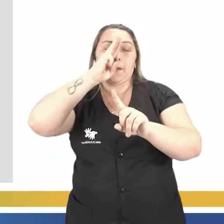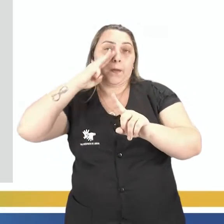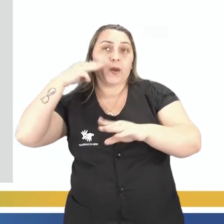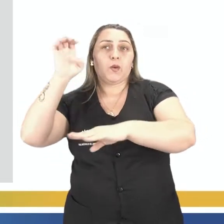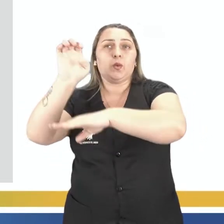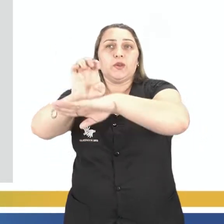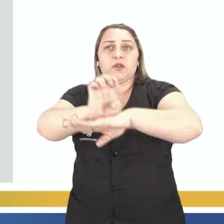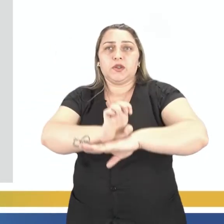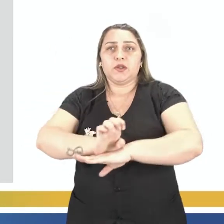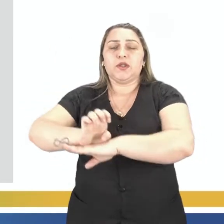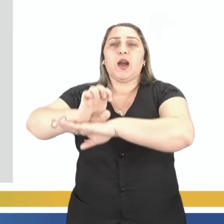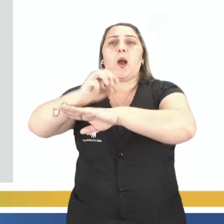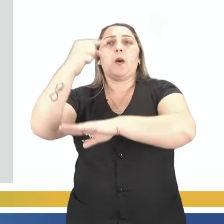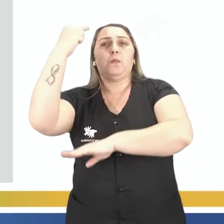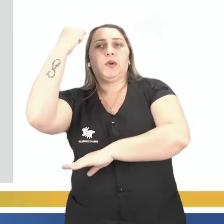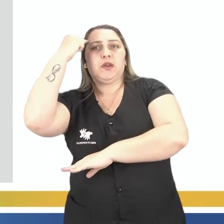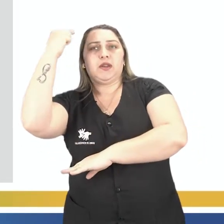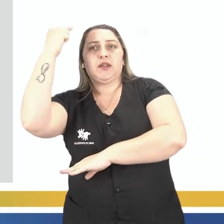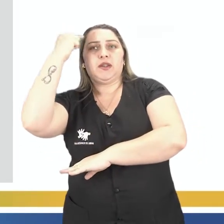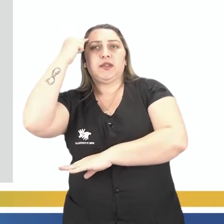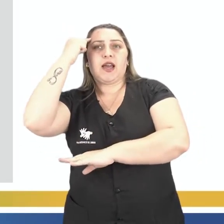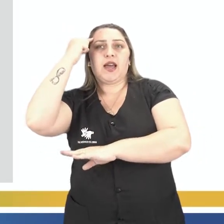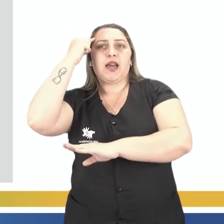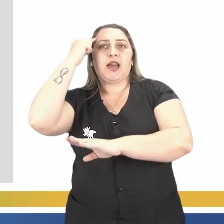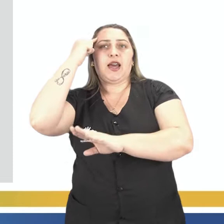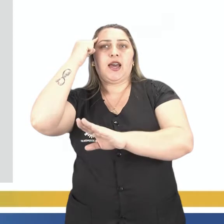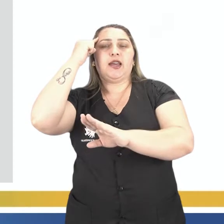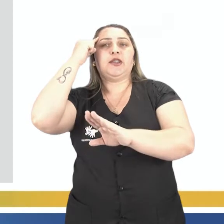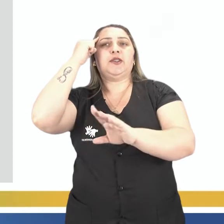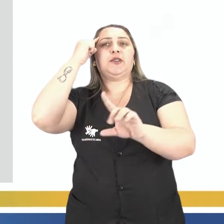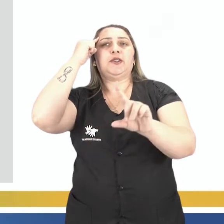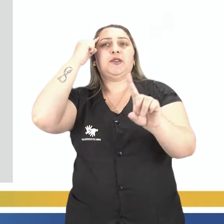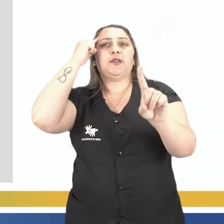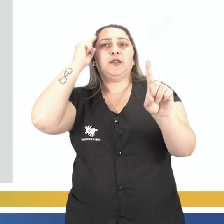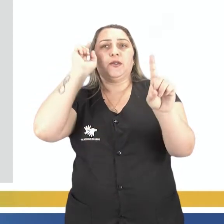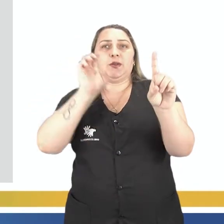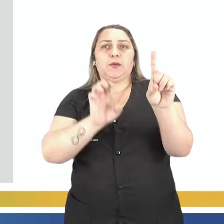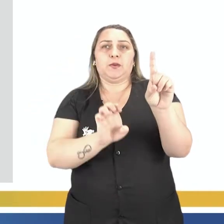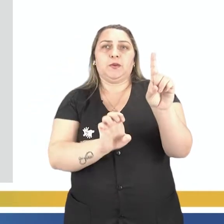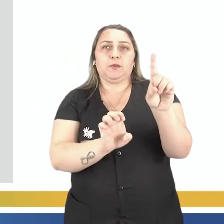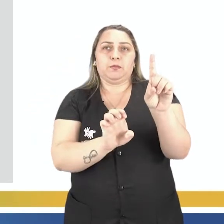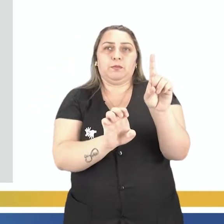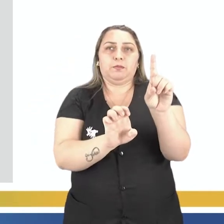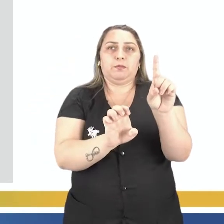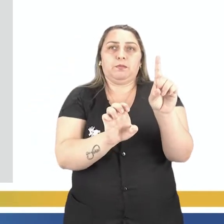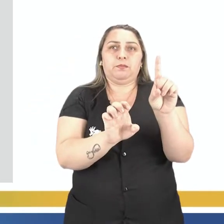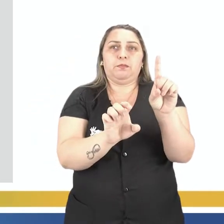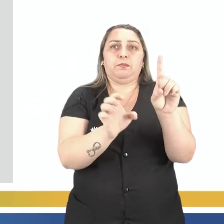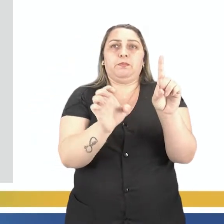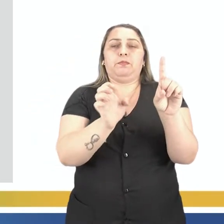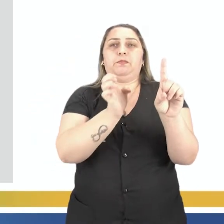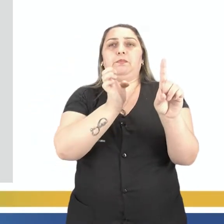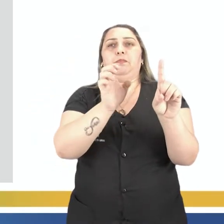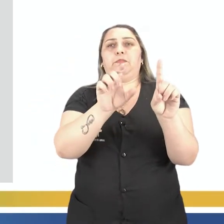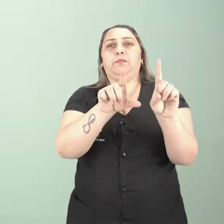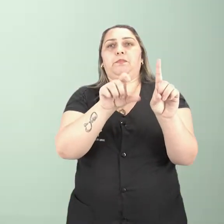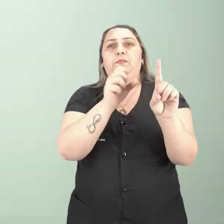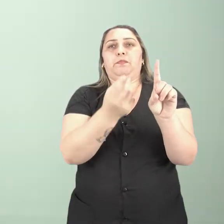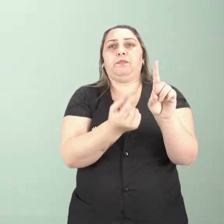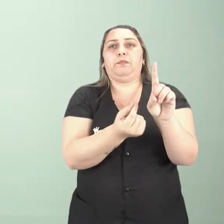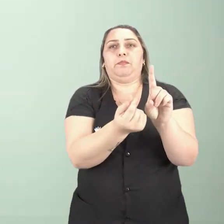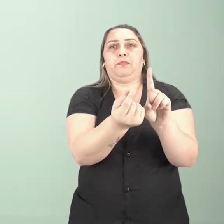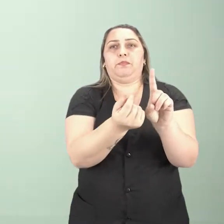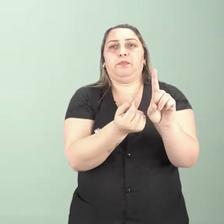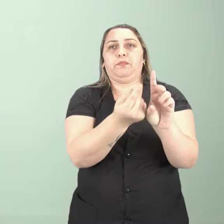Estado é uma mentalidade burguesa. O Estado ele favorece a uma classe, que é a classe dominante. Então, o